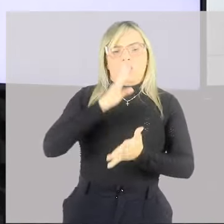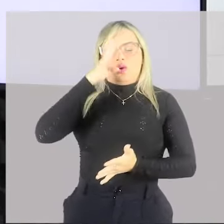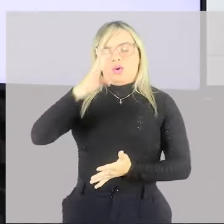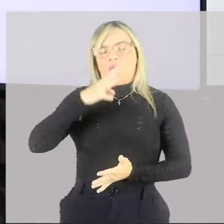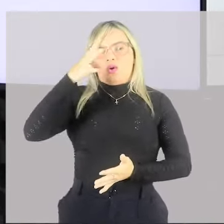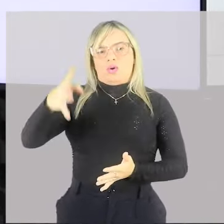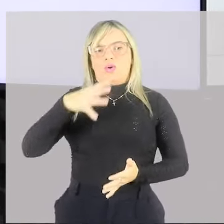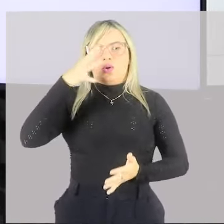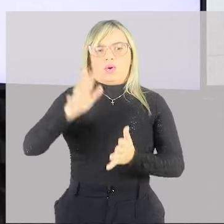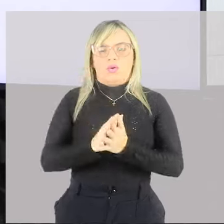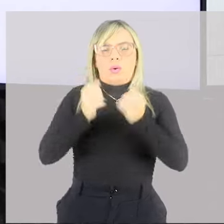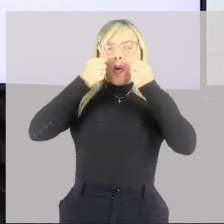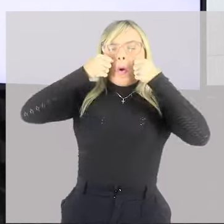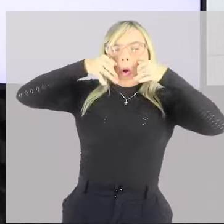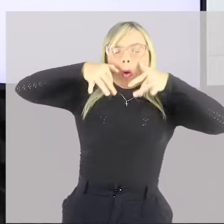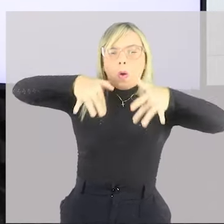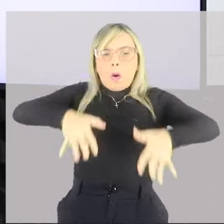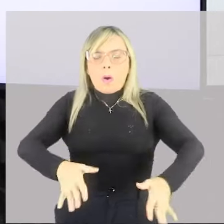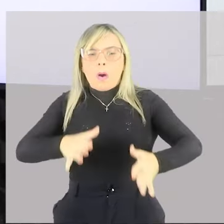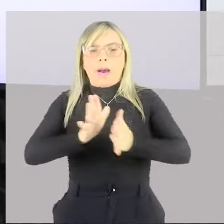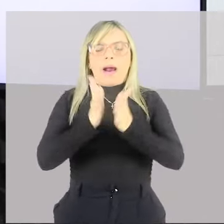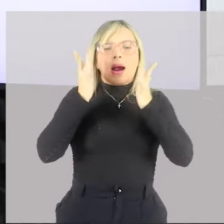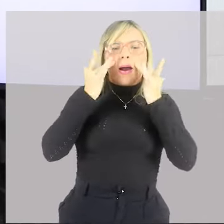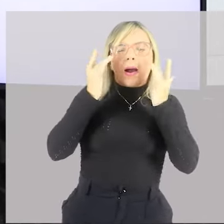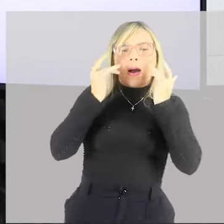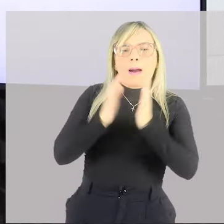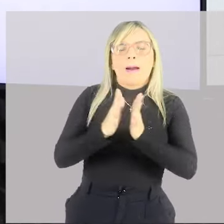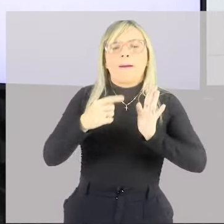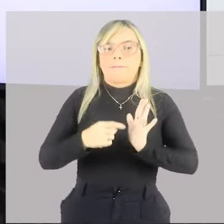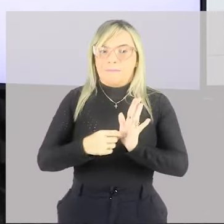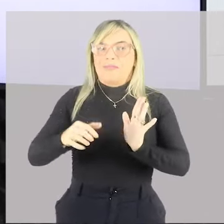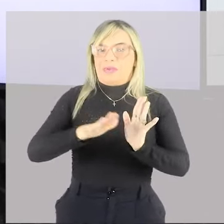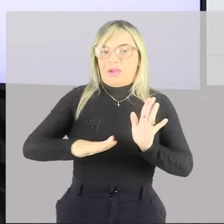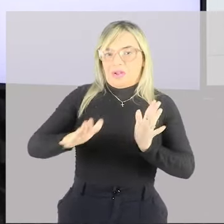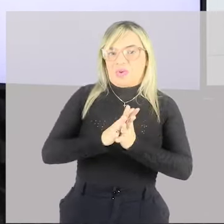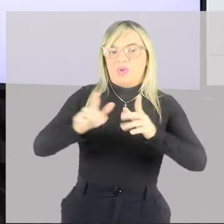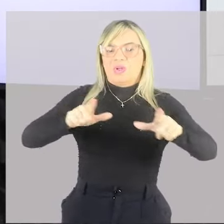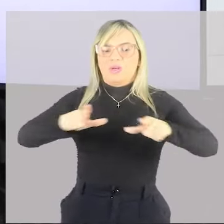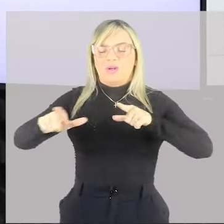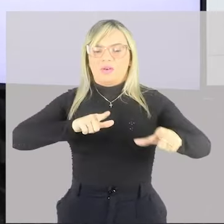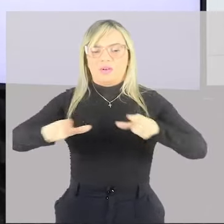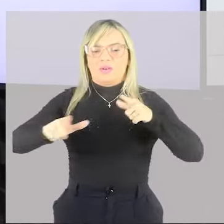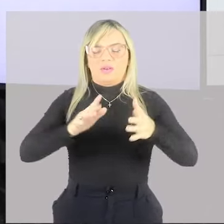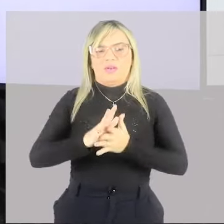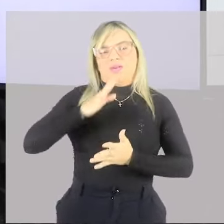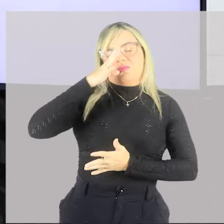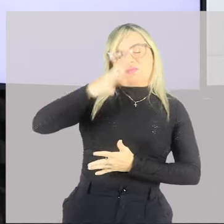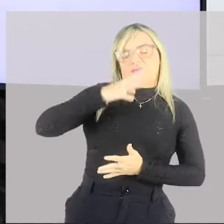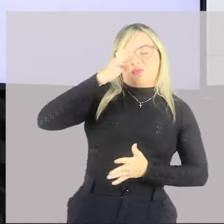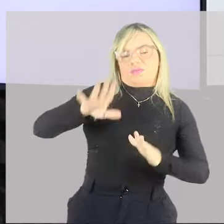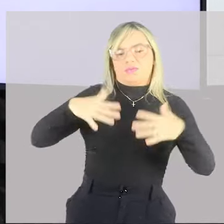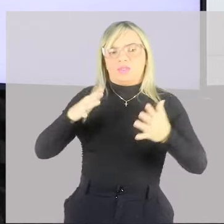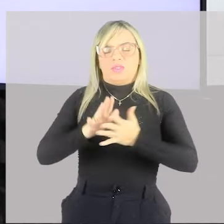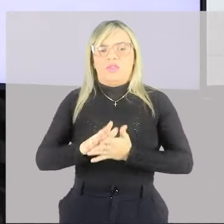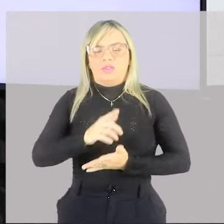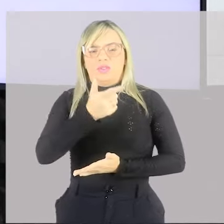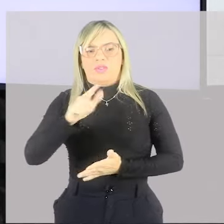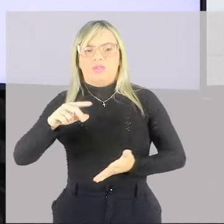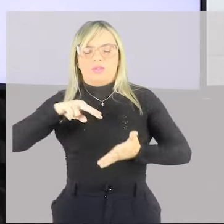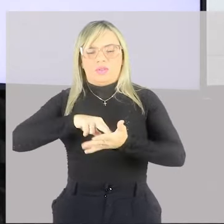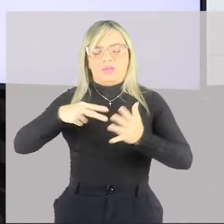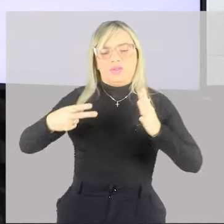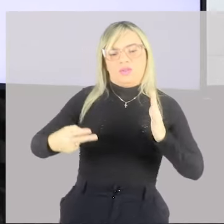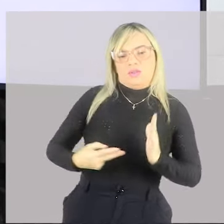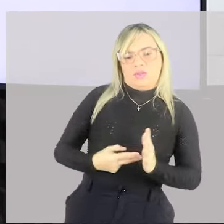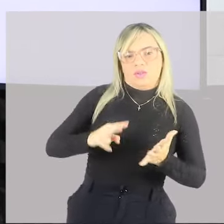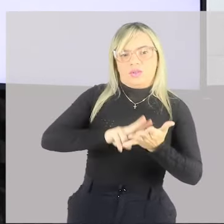efeito dramática como se fosse uma peça de teatro que é a minha área de trabalho né excesso a palavra em si não tem uma significação não